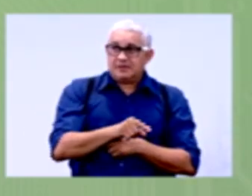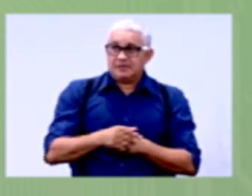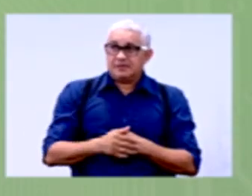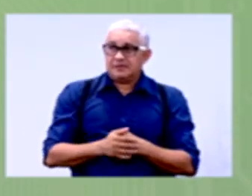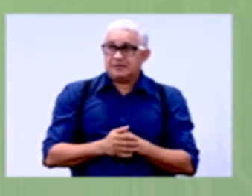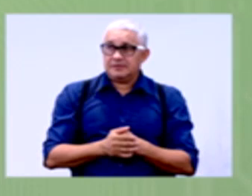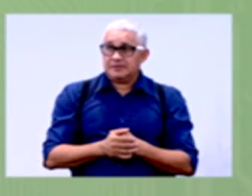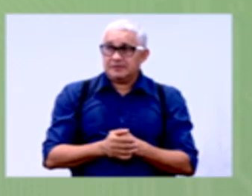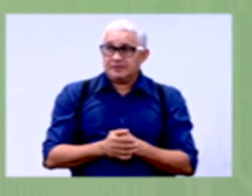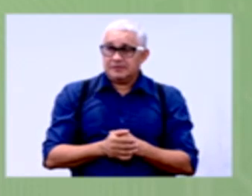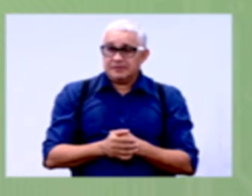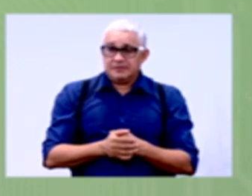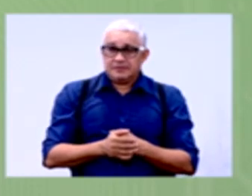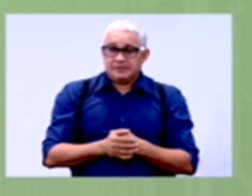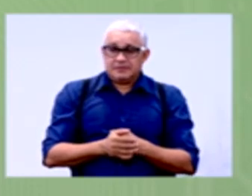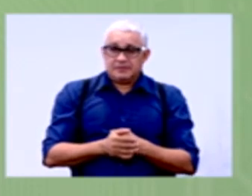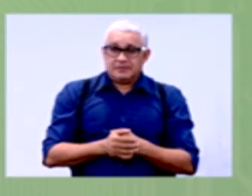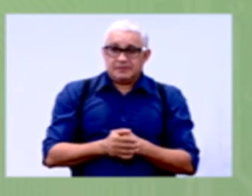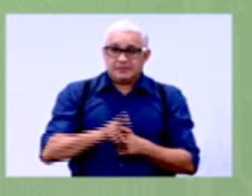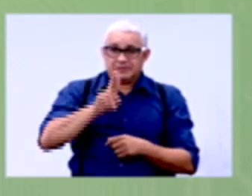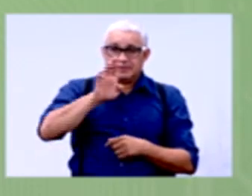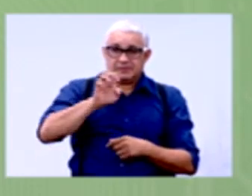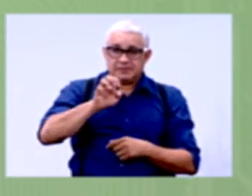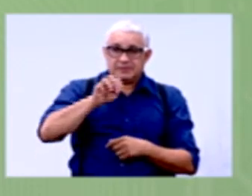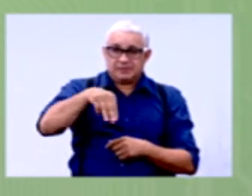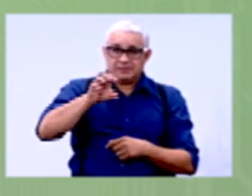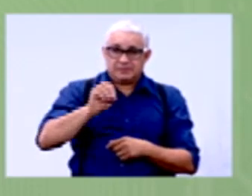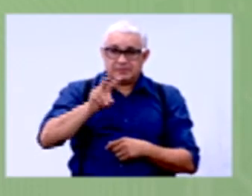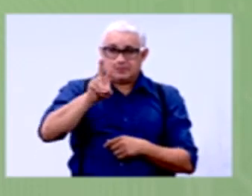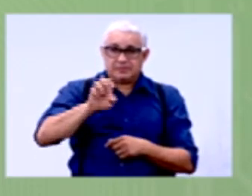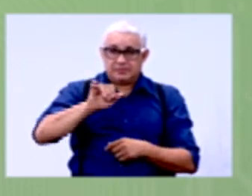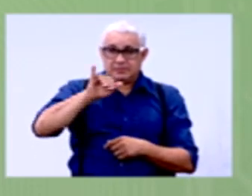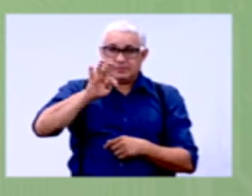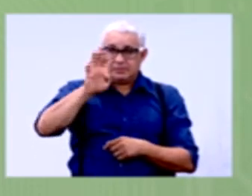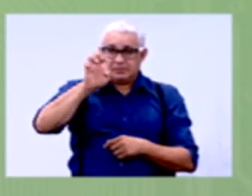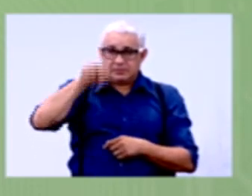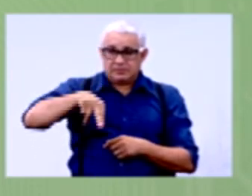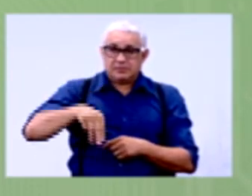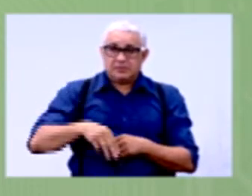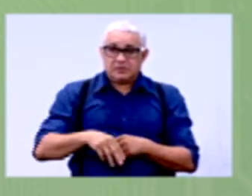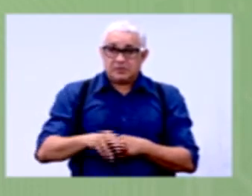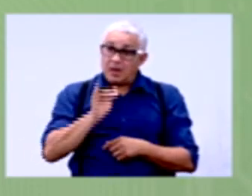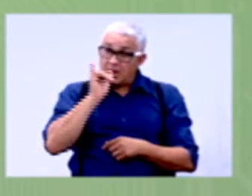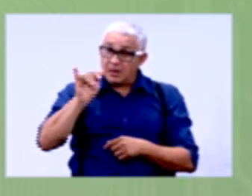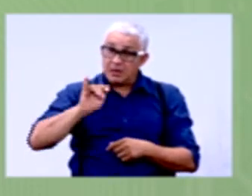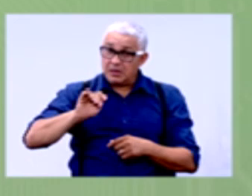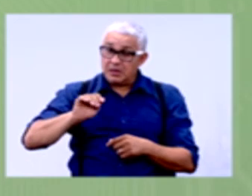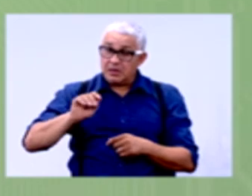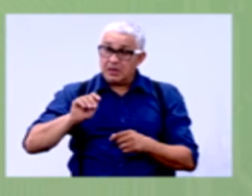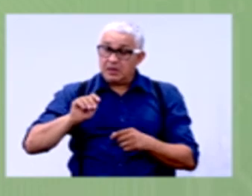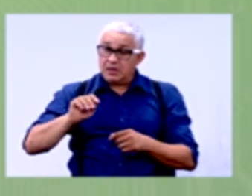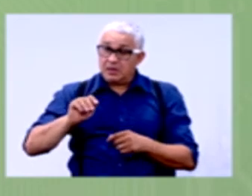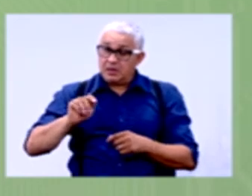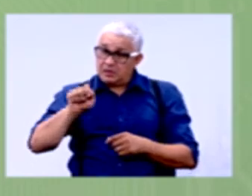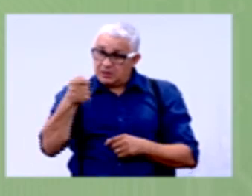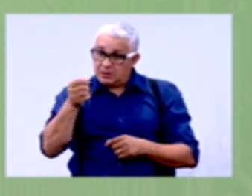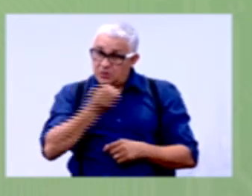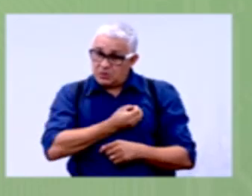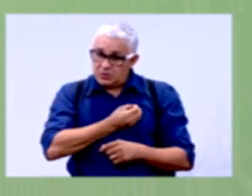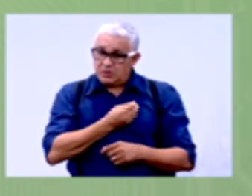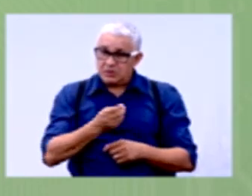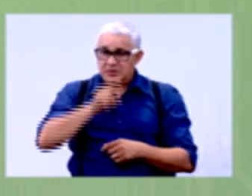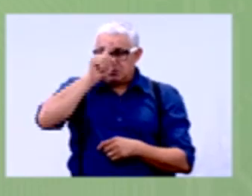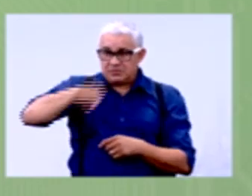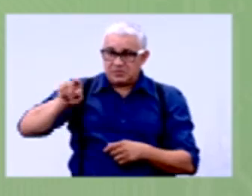gente, através da função remove item, a gente diz qual é a chave e ele exclui, né? E aqui nós limpamos todos os dados